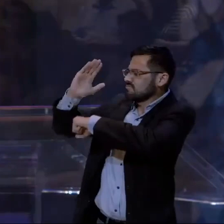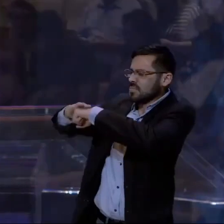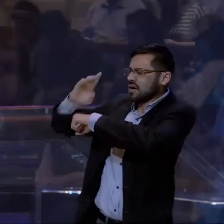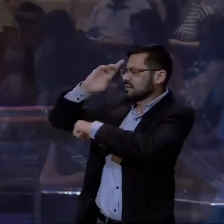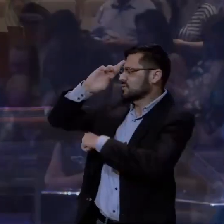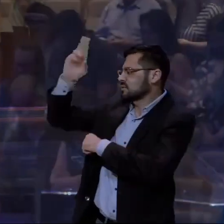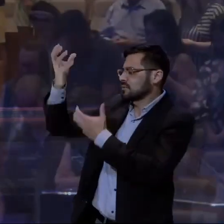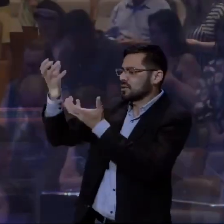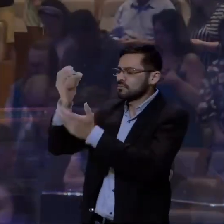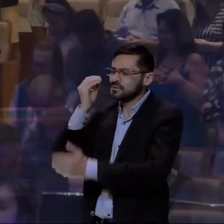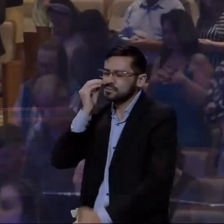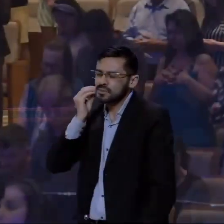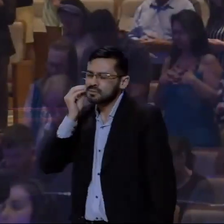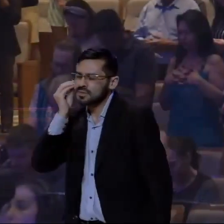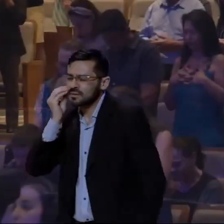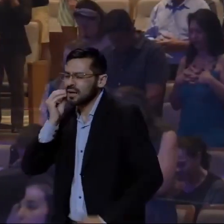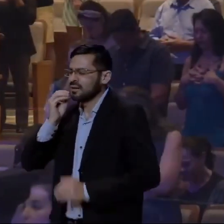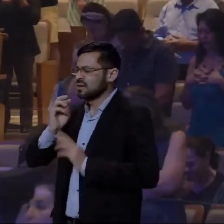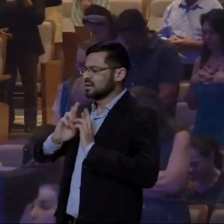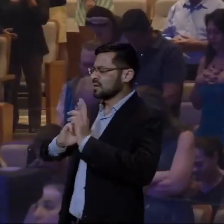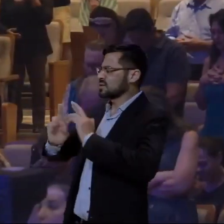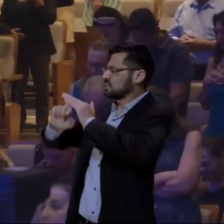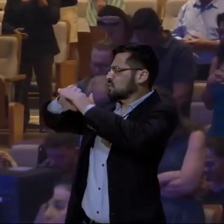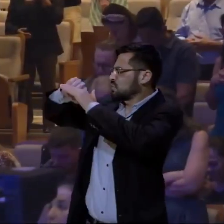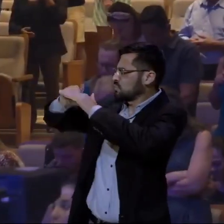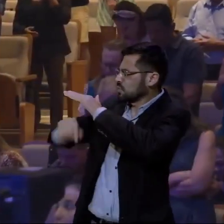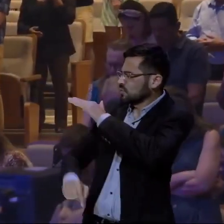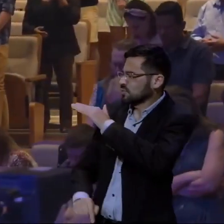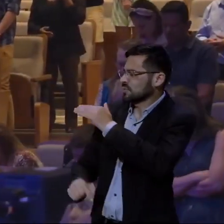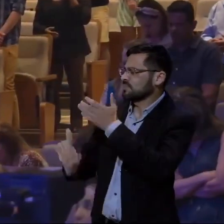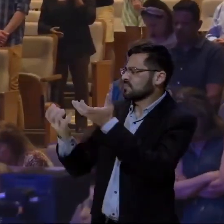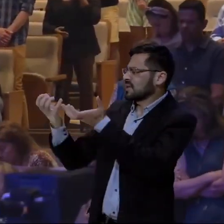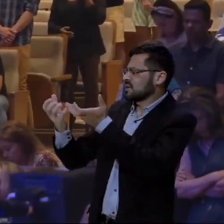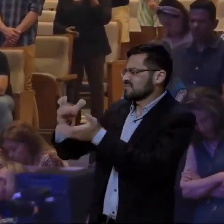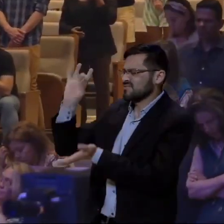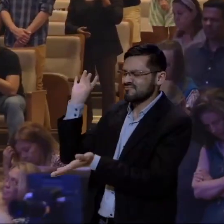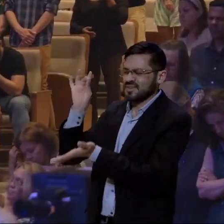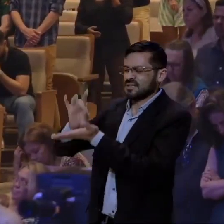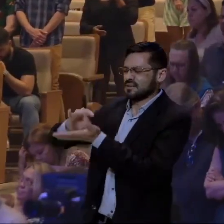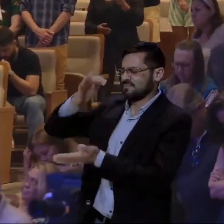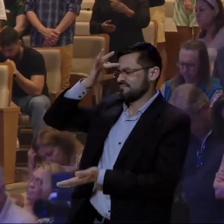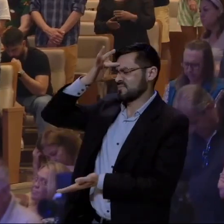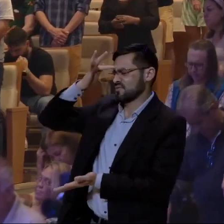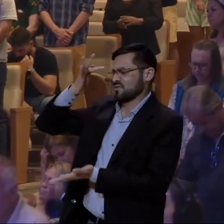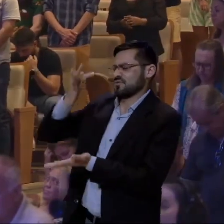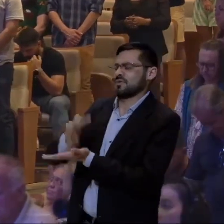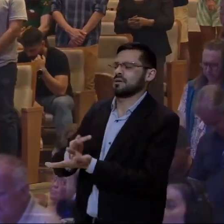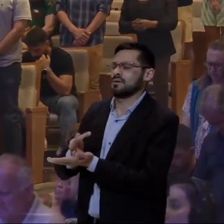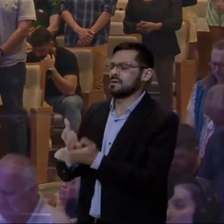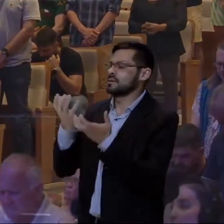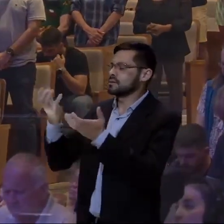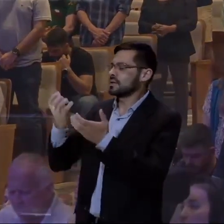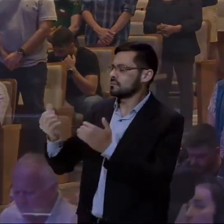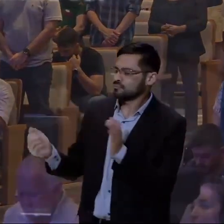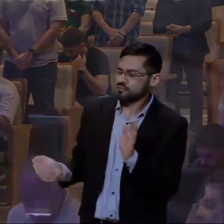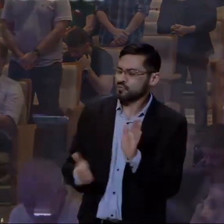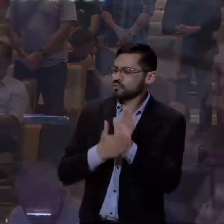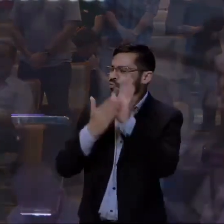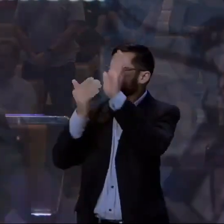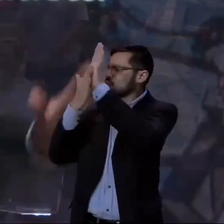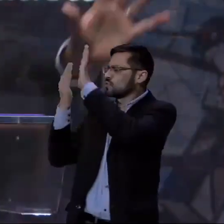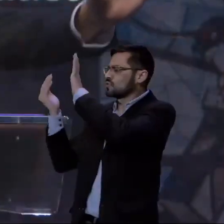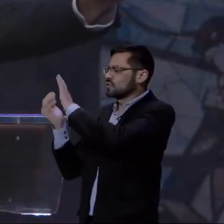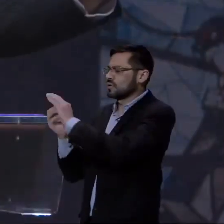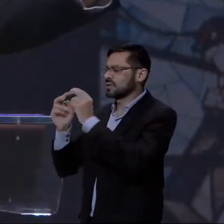queremos experimentar um relacionamento mais profundo, nós queremos a verdadeira fé, nós queremos o louvor, queremos testemunhar